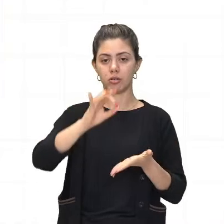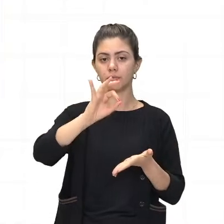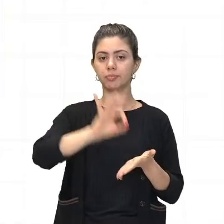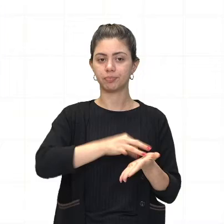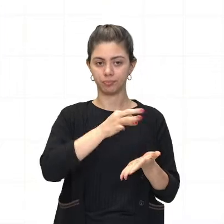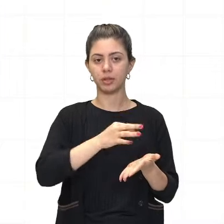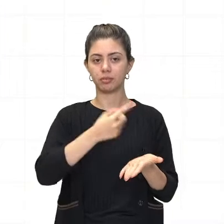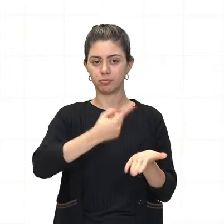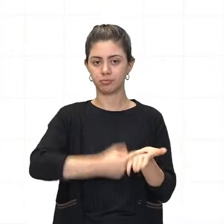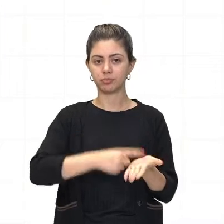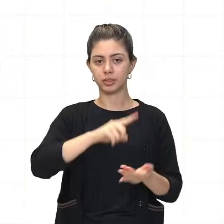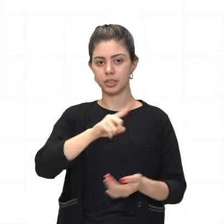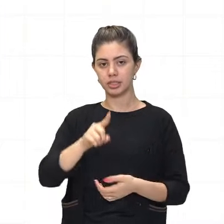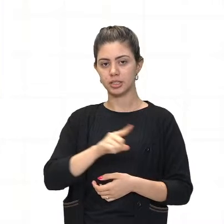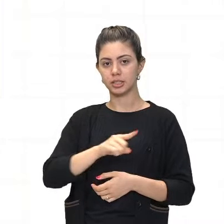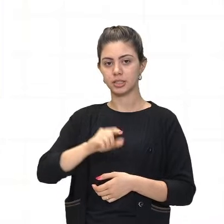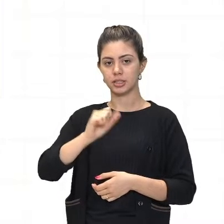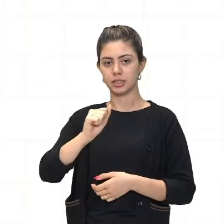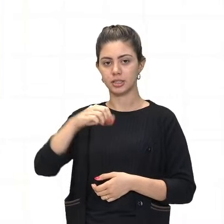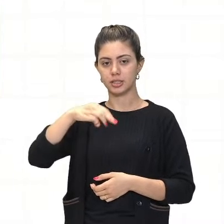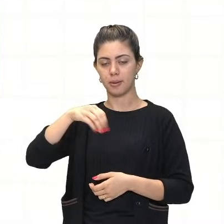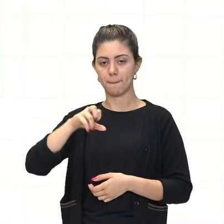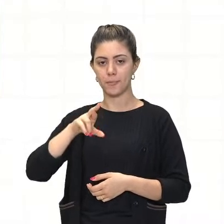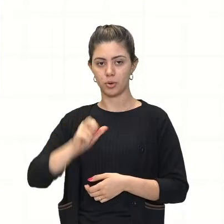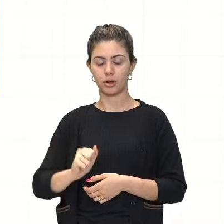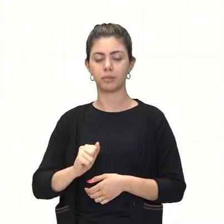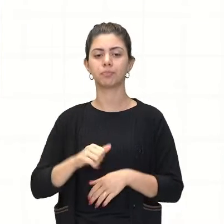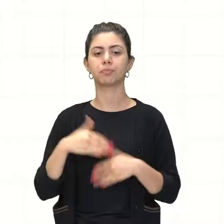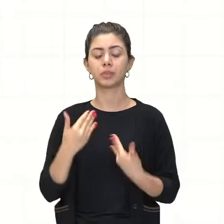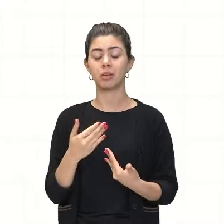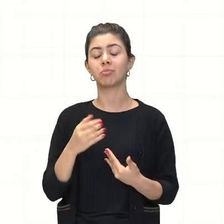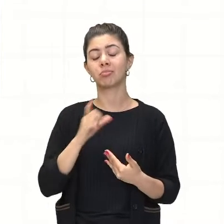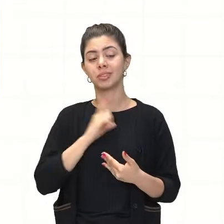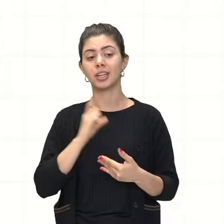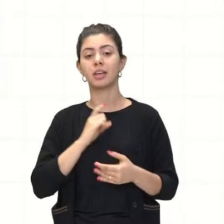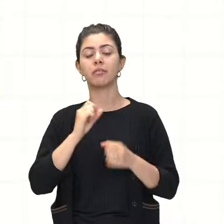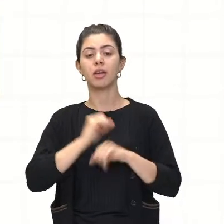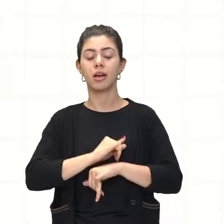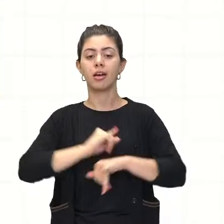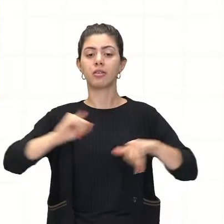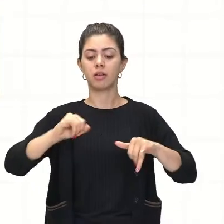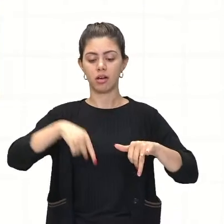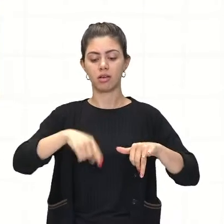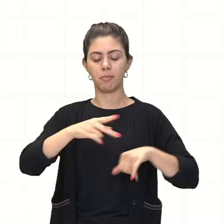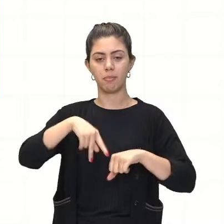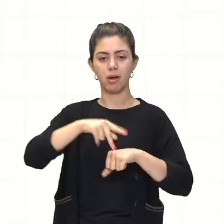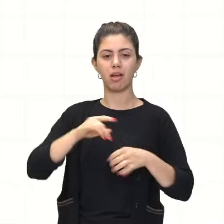Zamora. Embora a independência tenha sido proclamada ali em